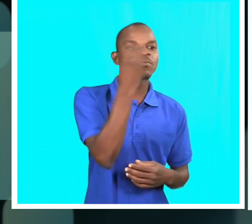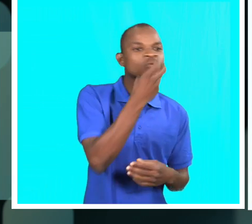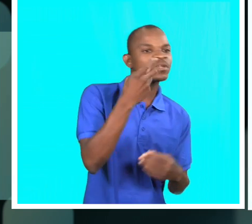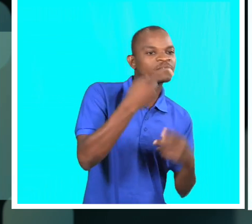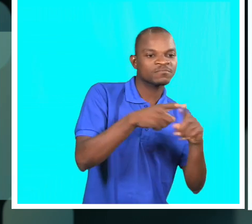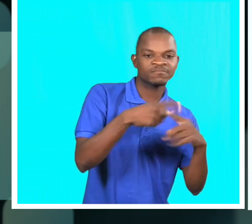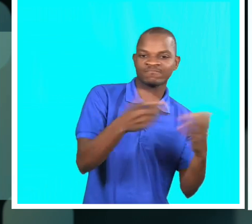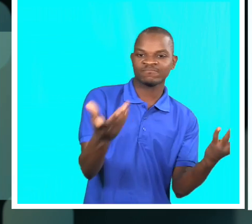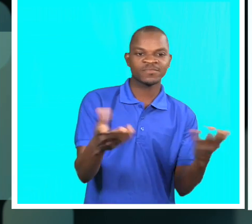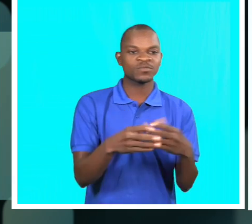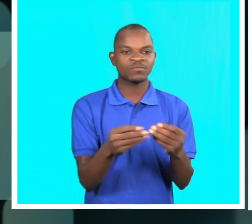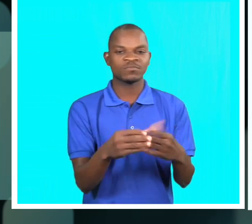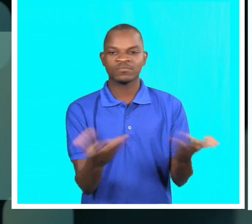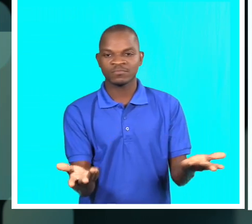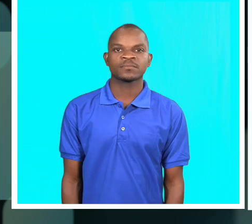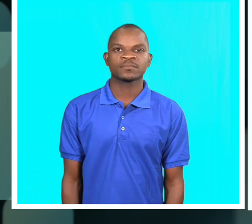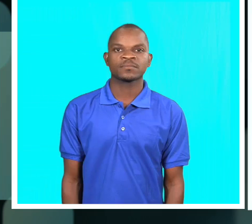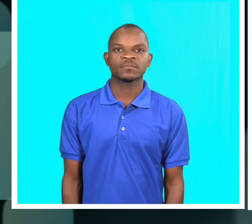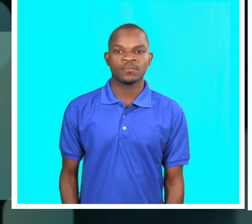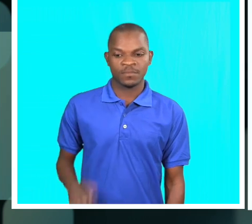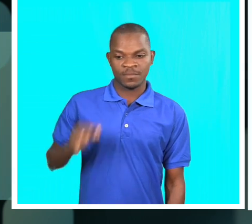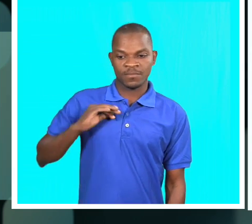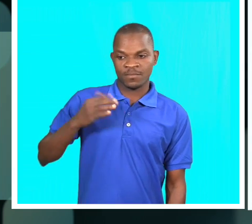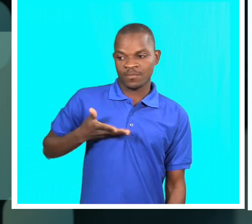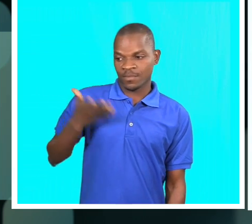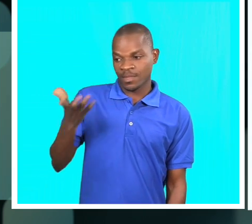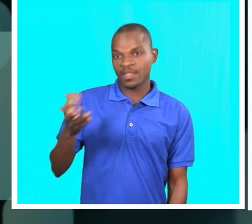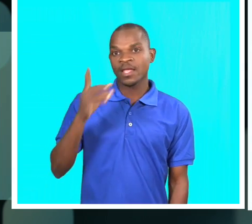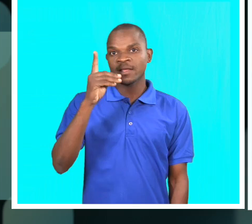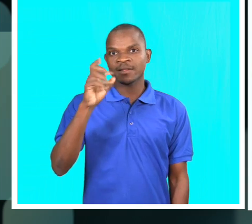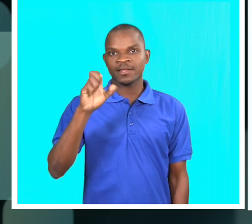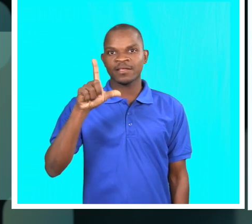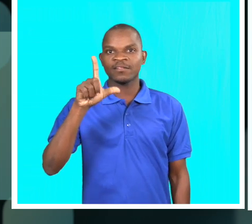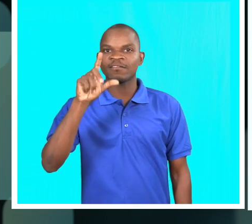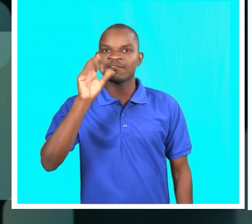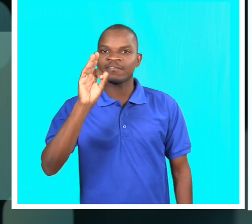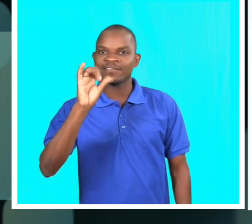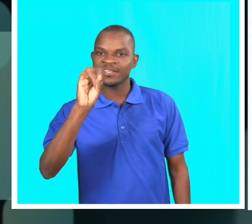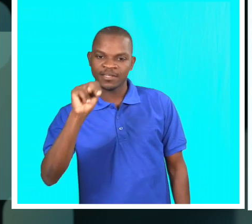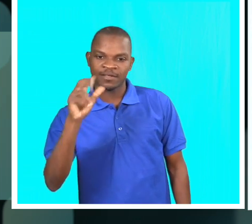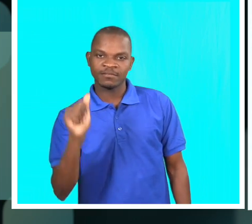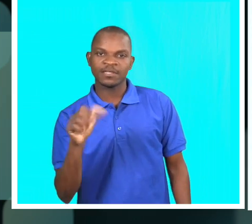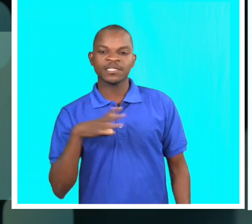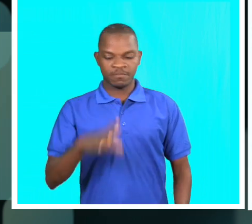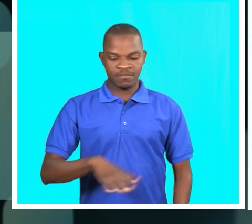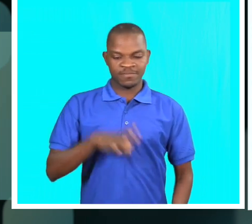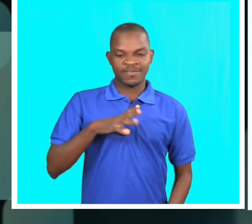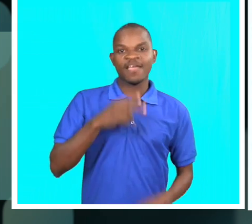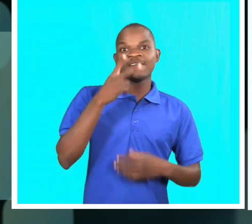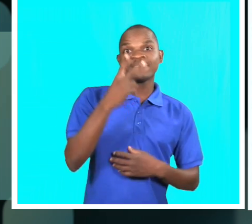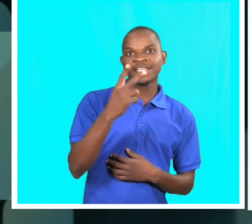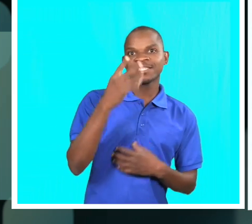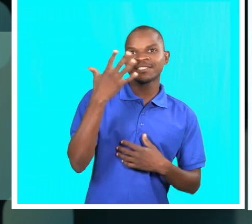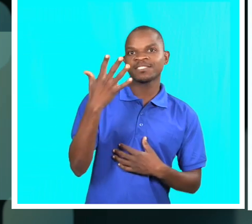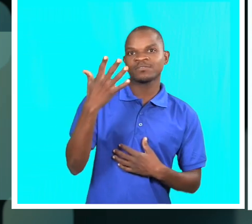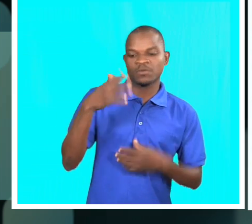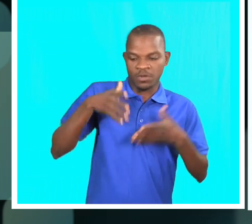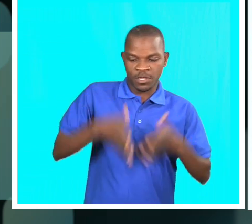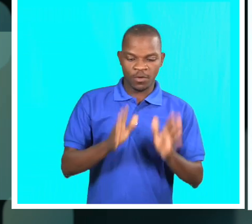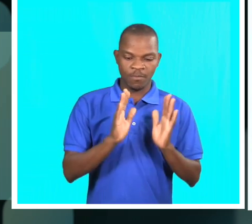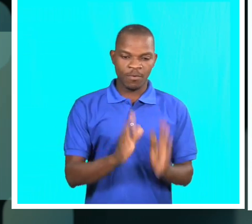comprar certas coisas, sim. Delfina António tem 25 anos de idade. Nasceu